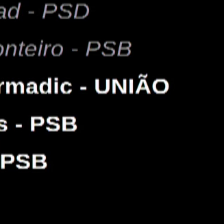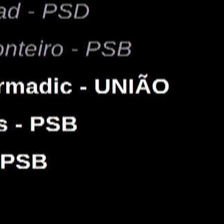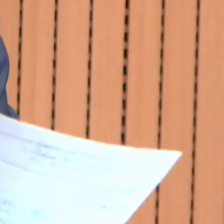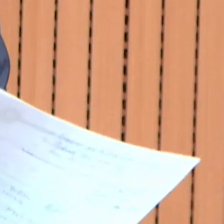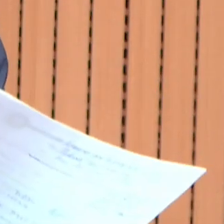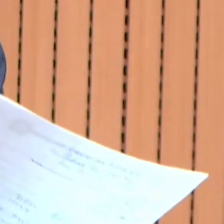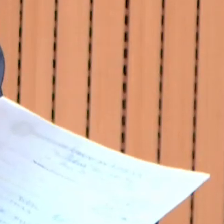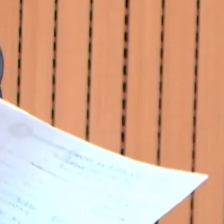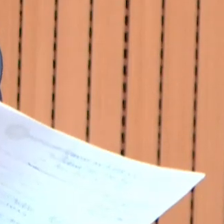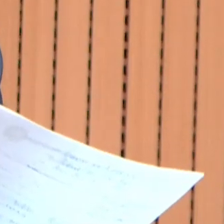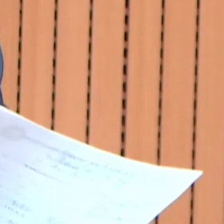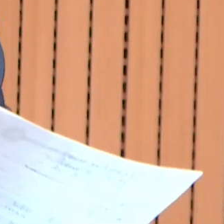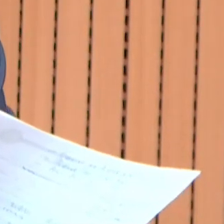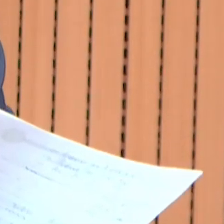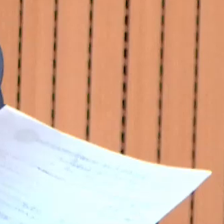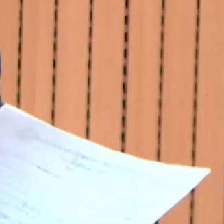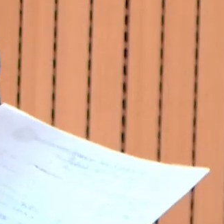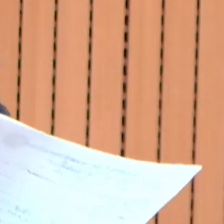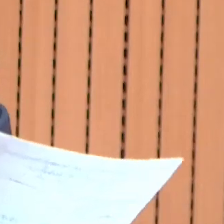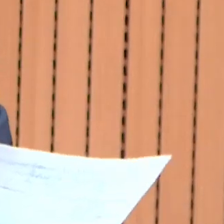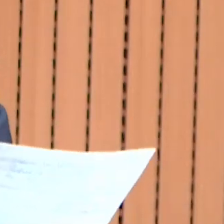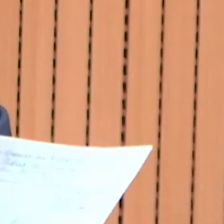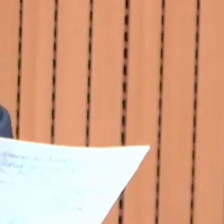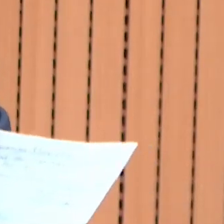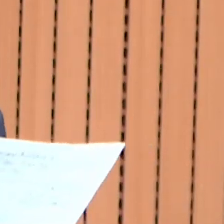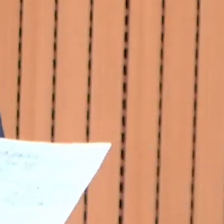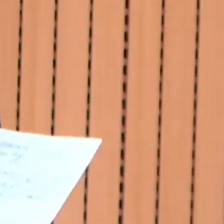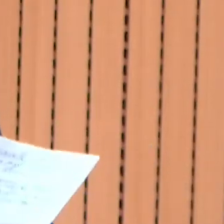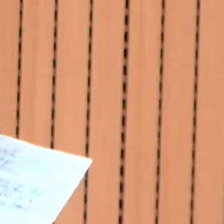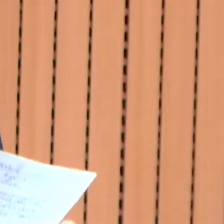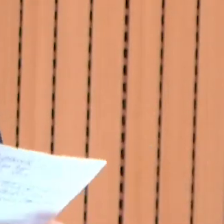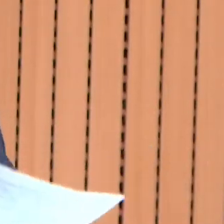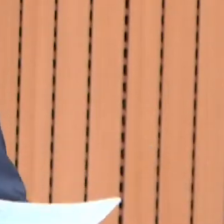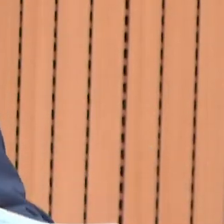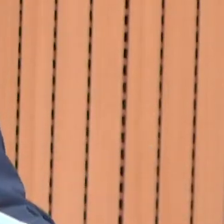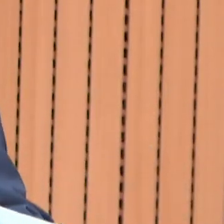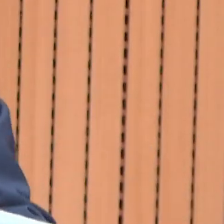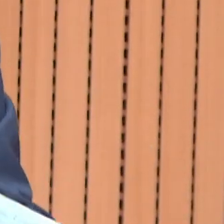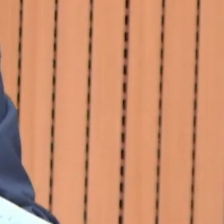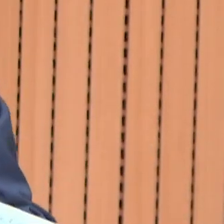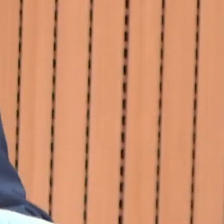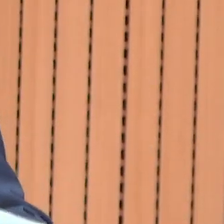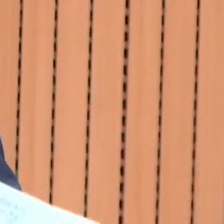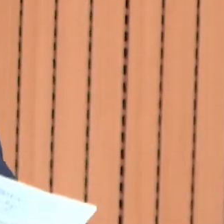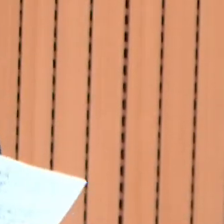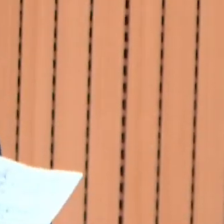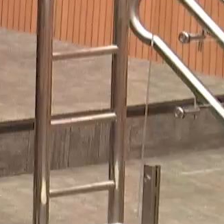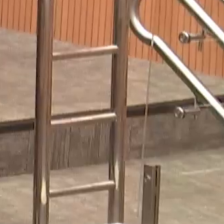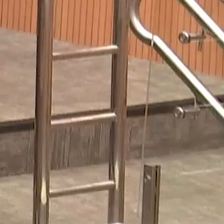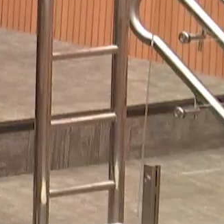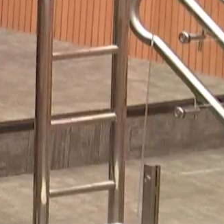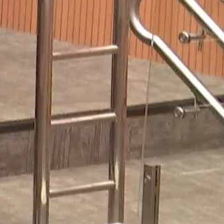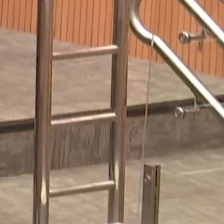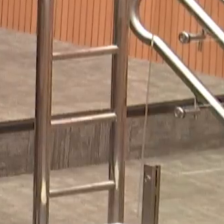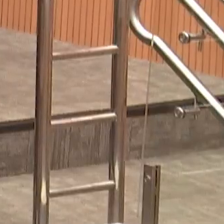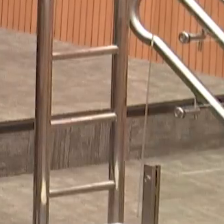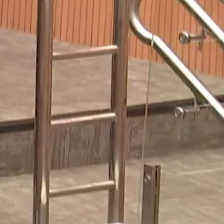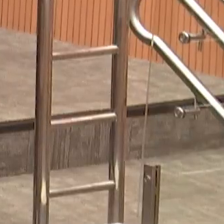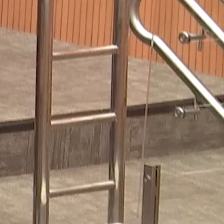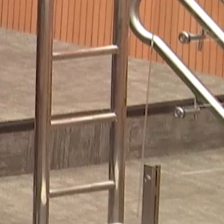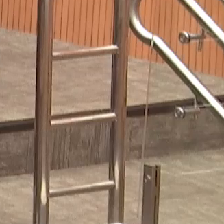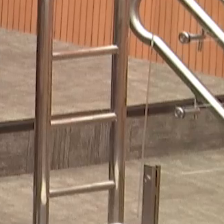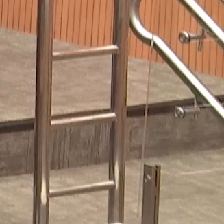Peço ao primeiro secretário, o vereador Rodrigo da Farmadic, que informe o número de vereadores presentes. Senhor presidente Luiz Rossini, temos até